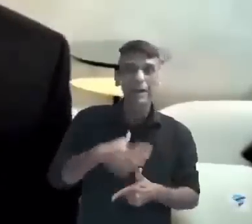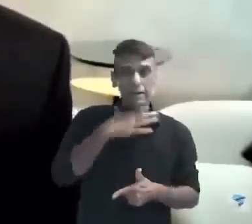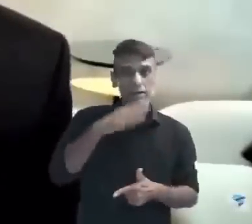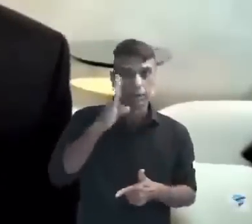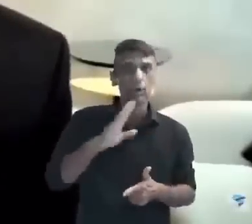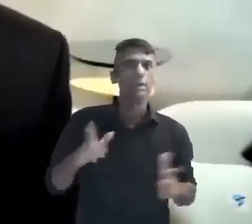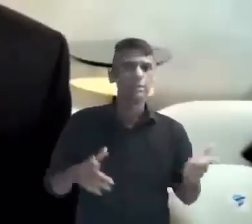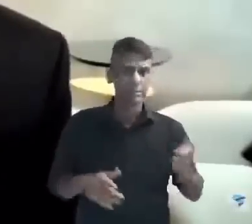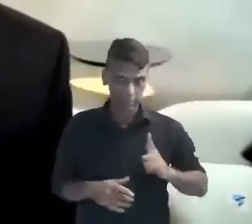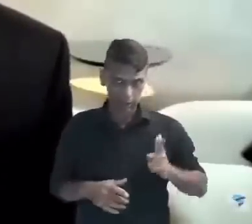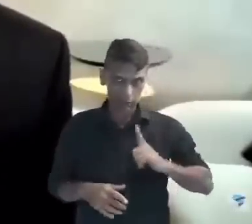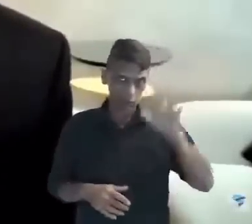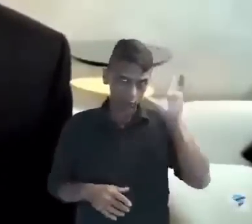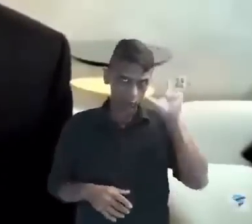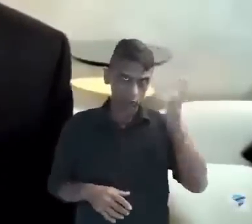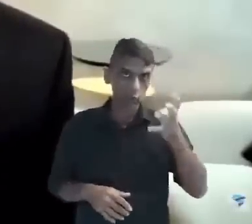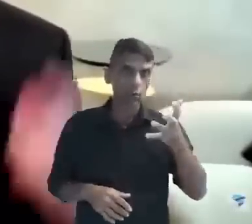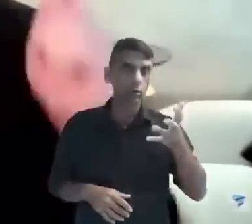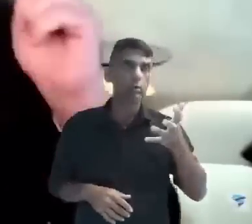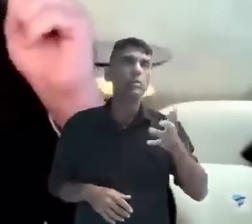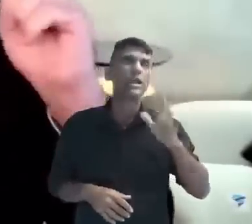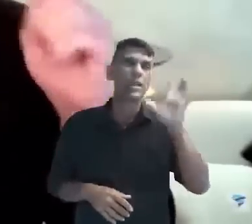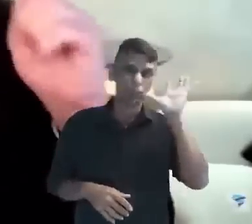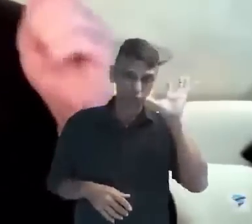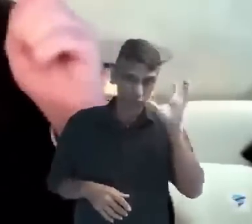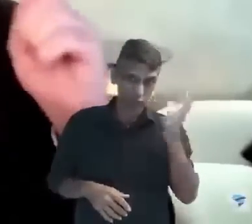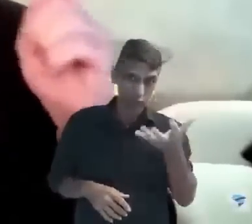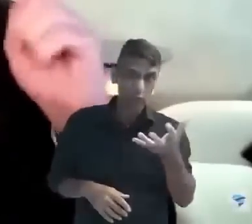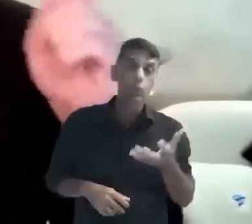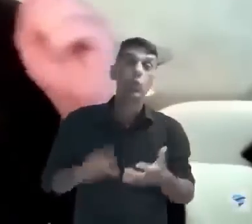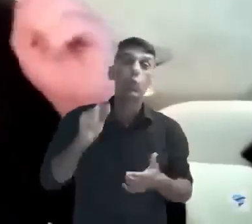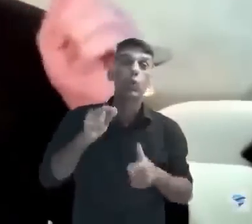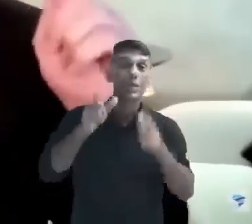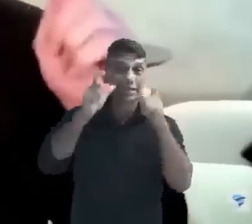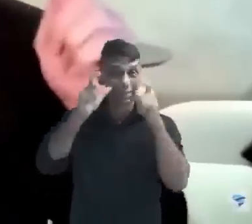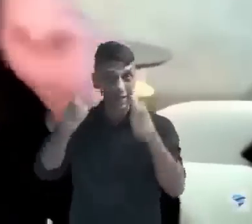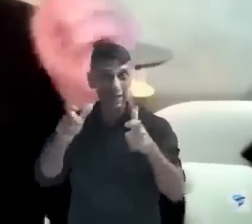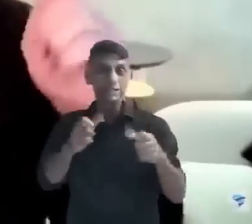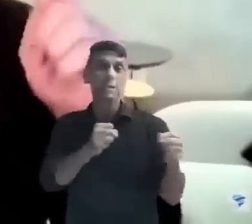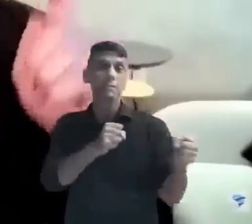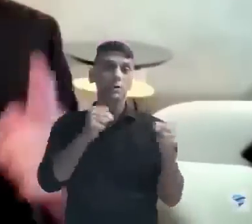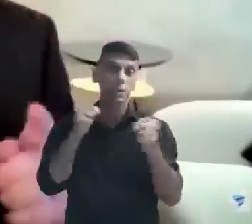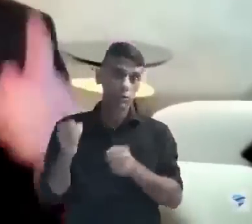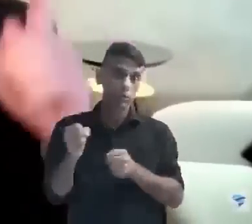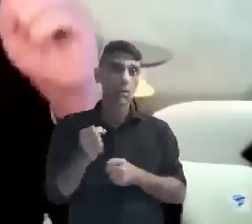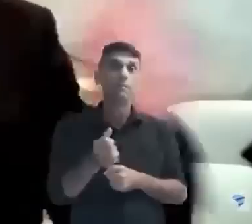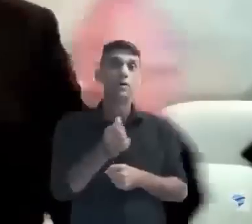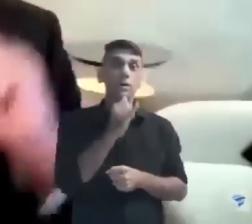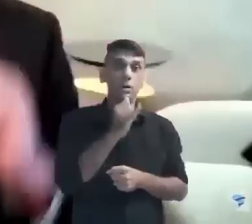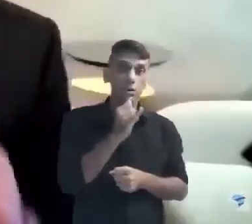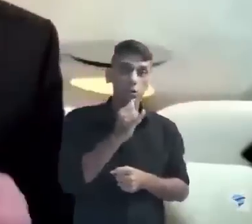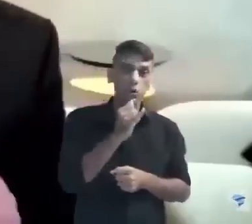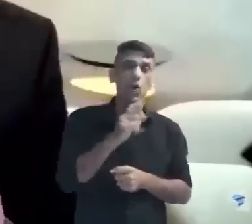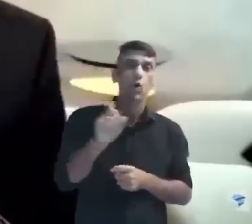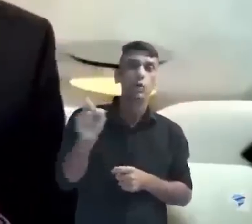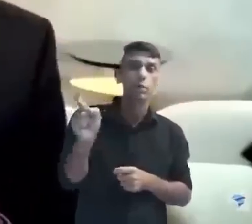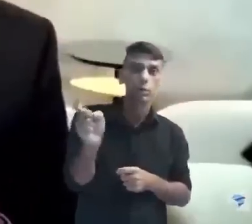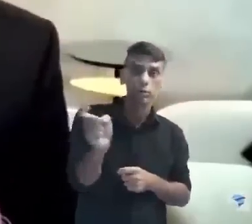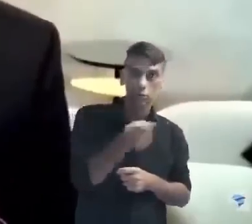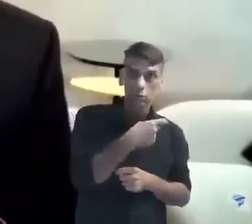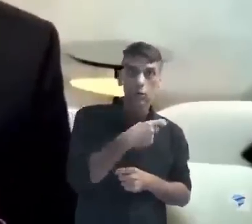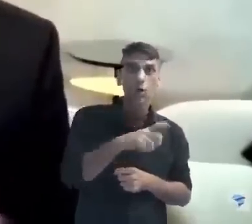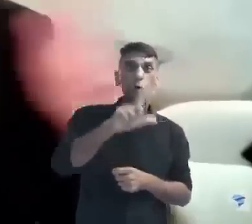solução, mas a solução vai ter que ferir interesses muito poderosos. Por exemplo, cobrar imposto sobre lucros e